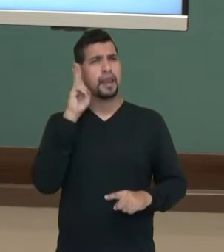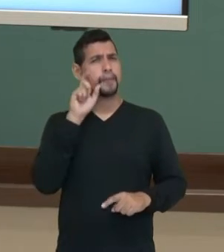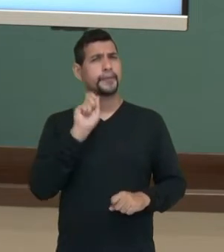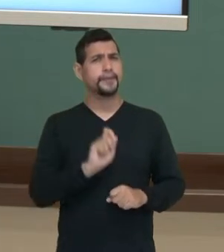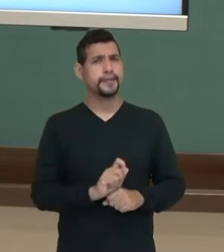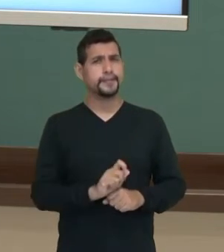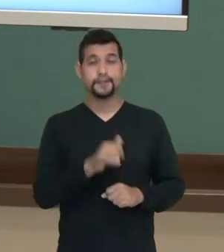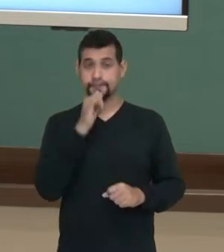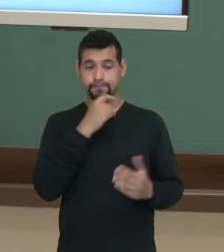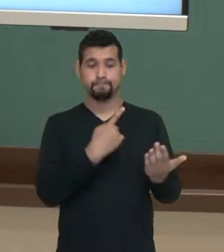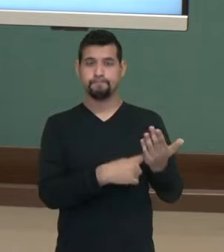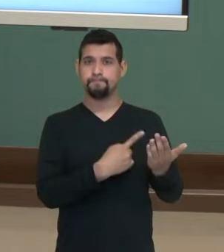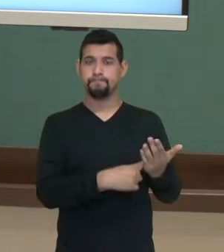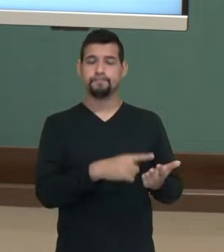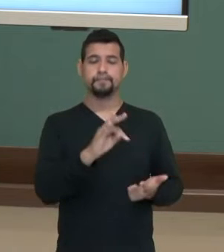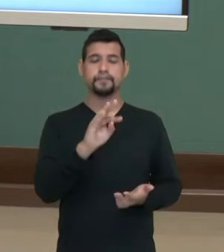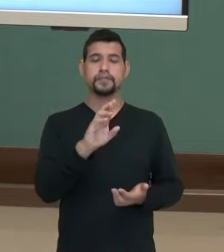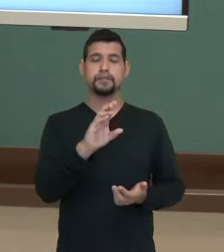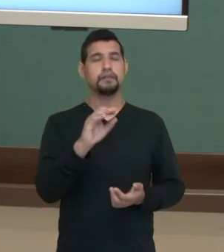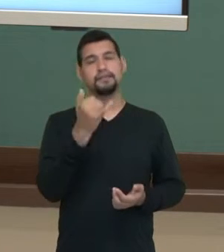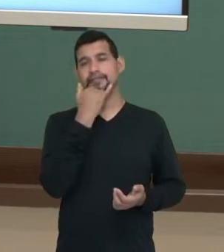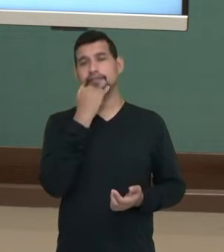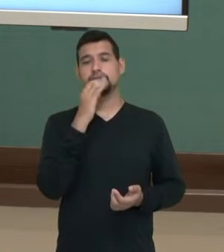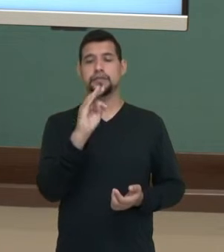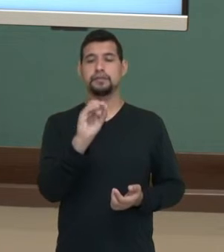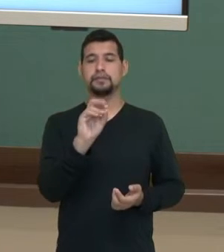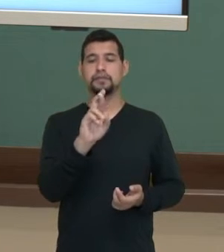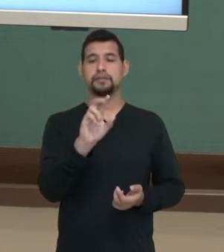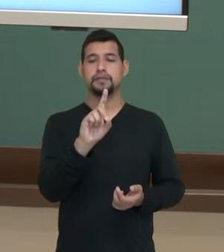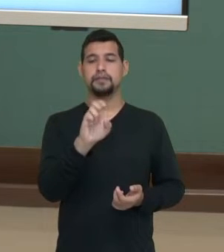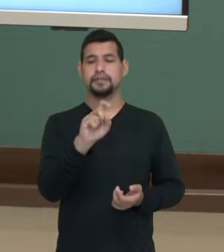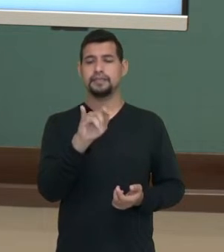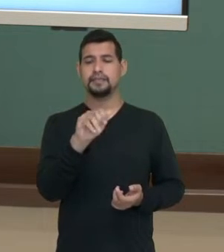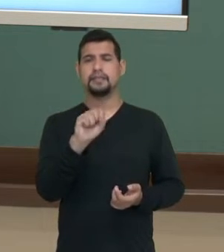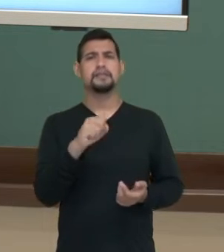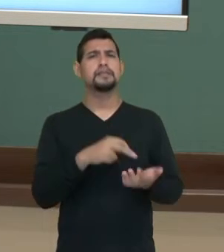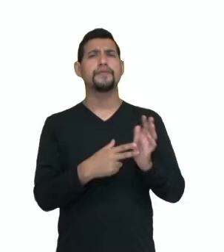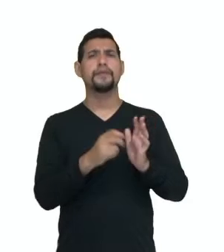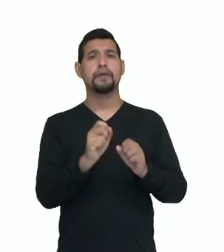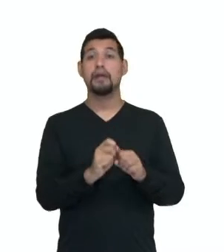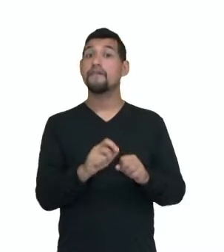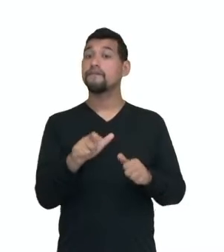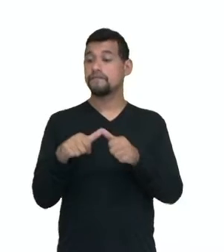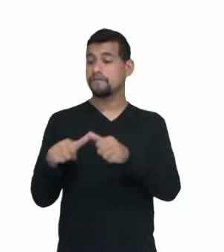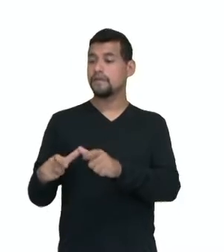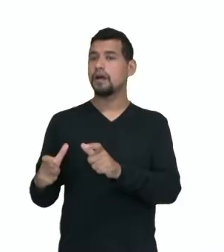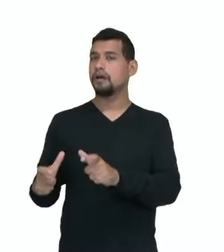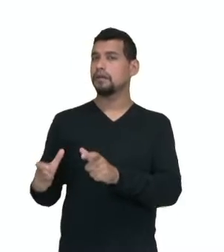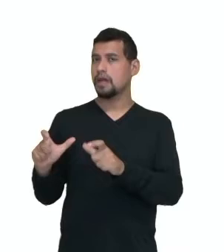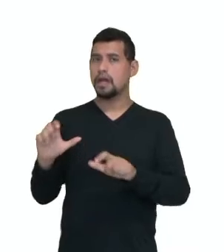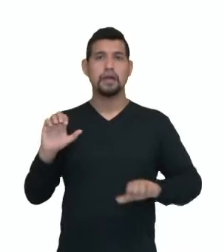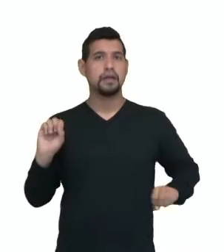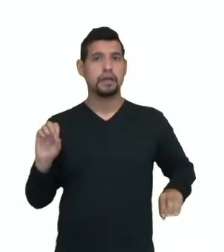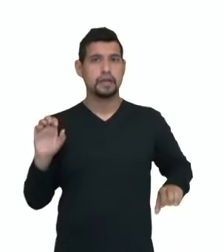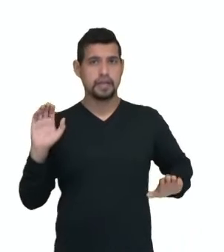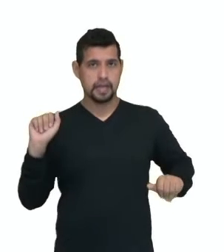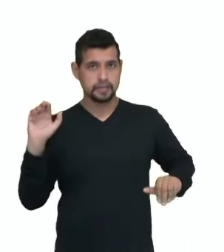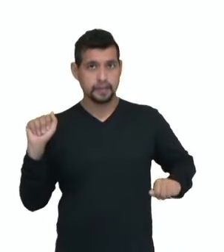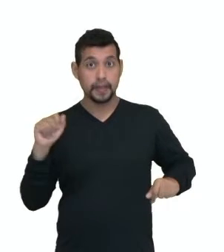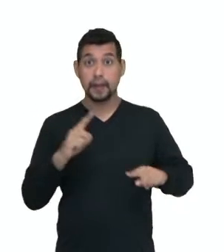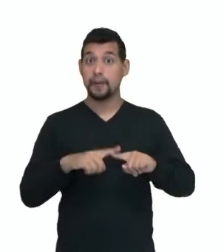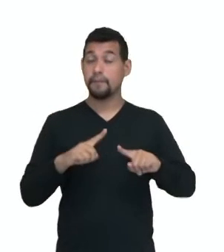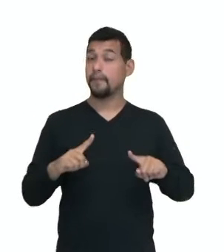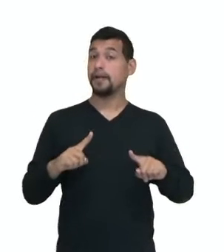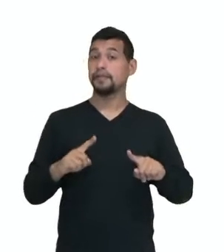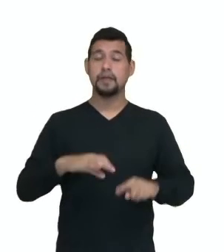pelo Tratado de Tordesilhas, a maior parte do estado do Paraná estava em território espanhol, sendo que o